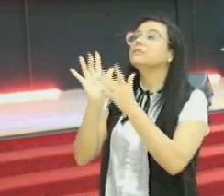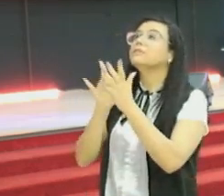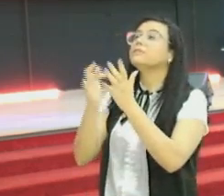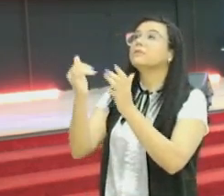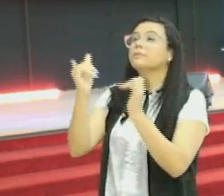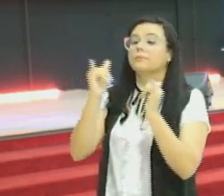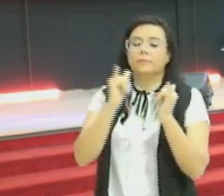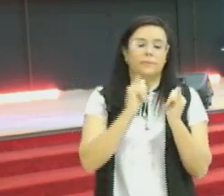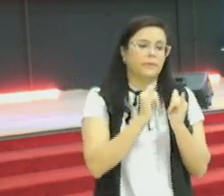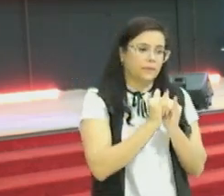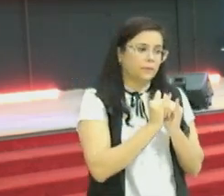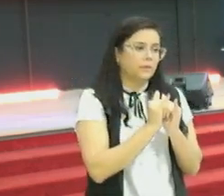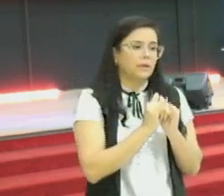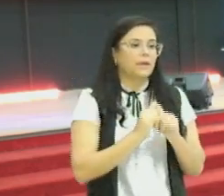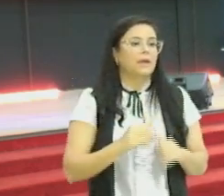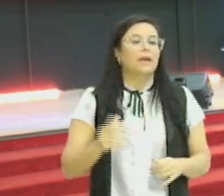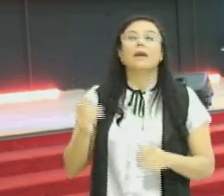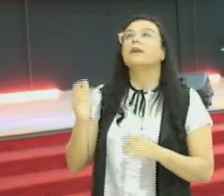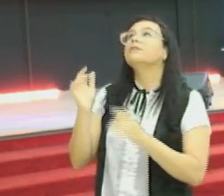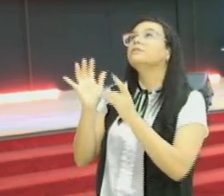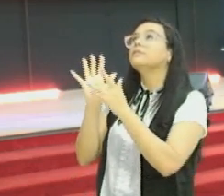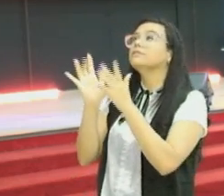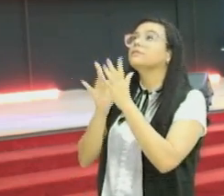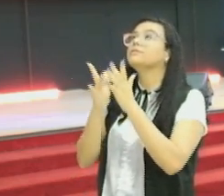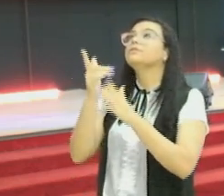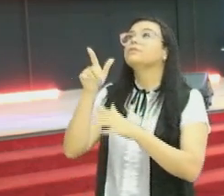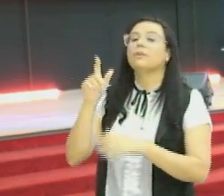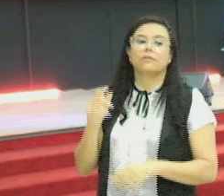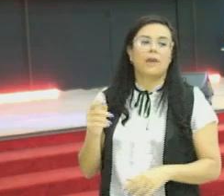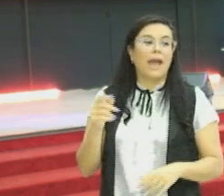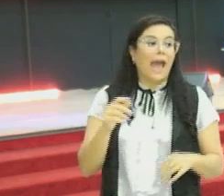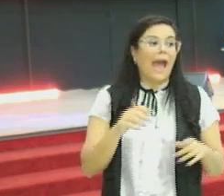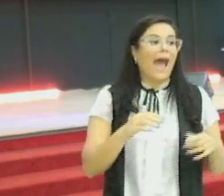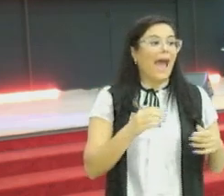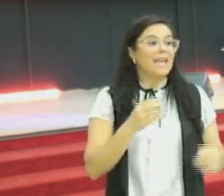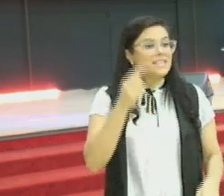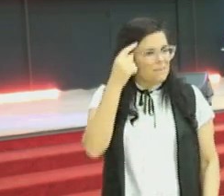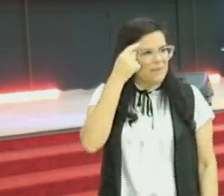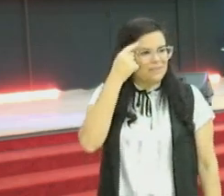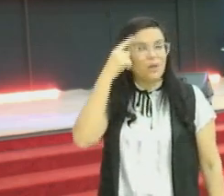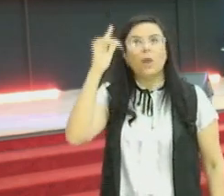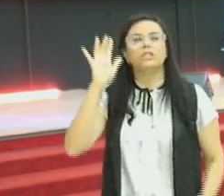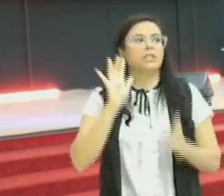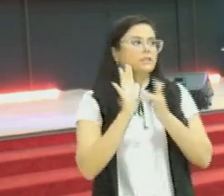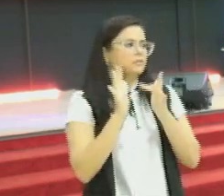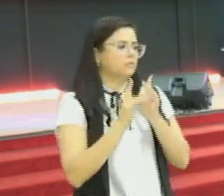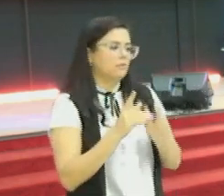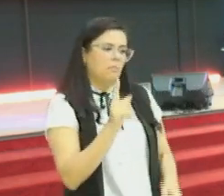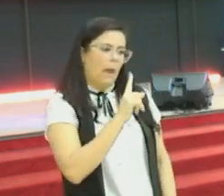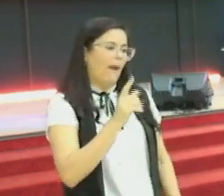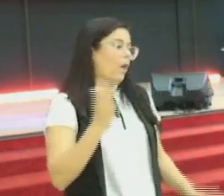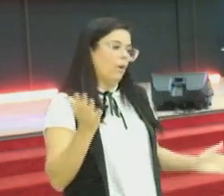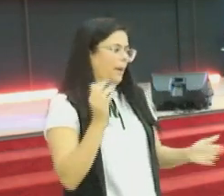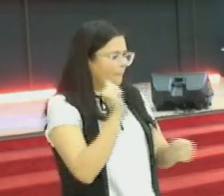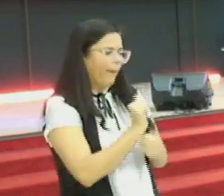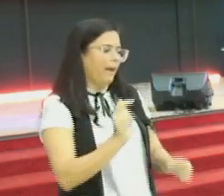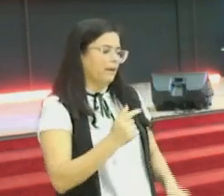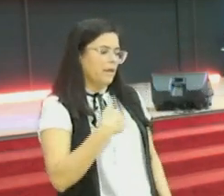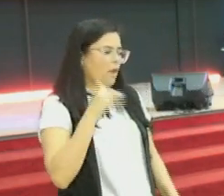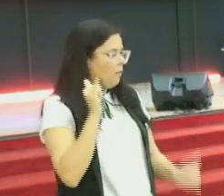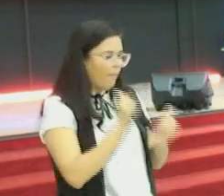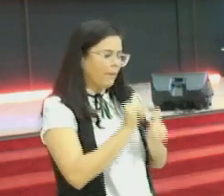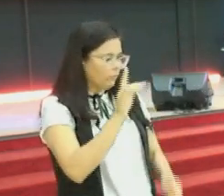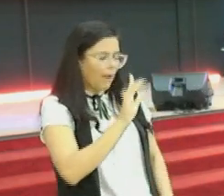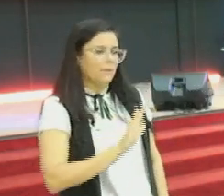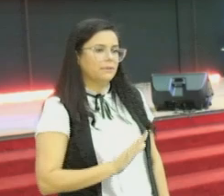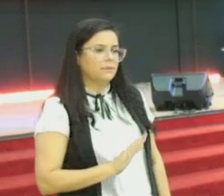perdão ilimitado. Se Jesus tem perdão ilimitado, nós também não podemos limitar o